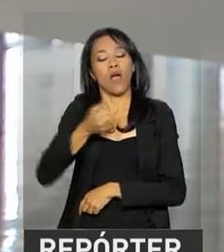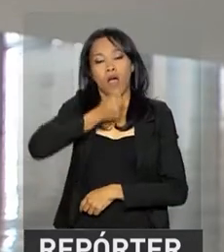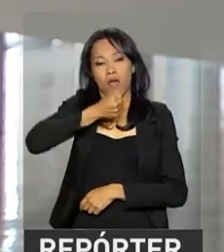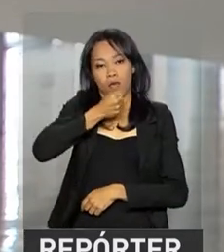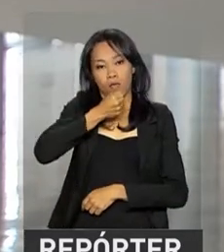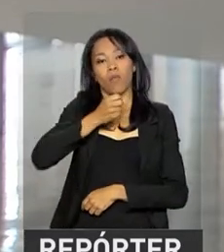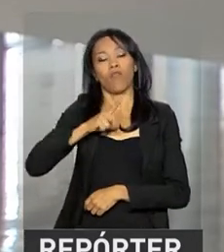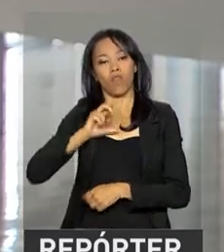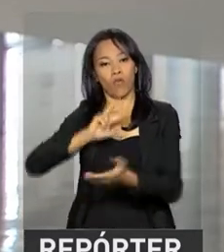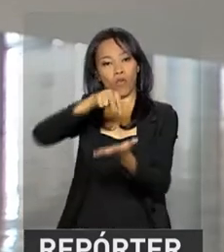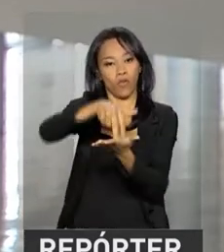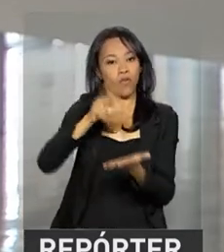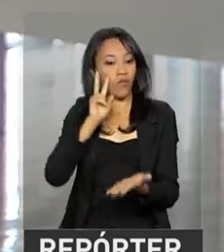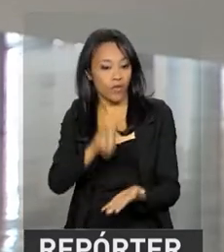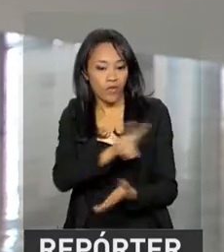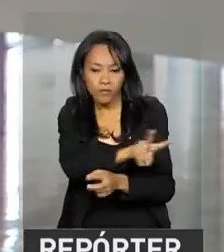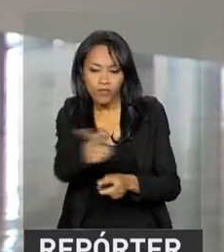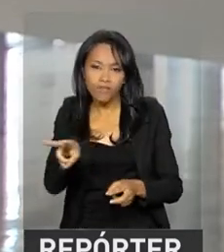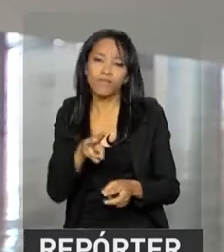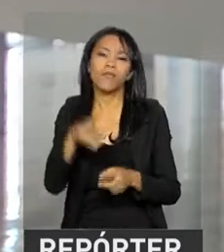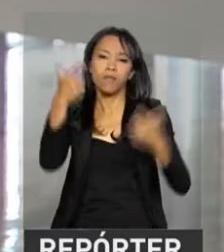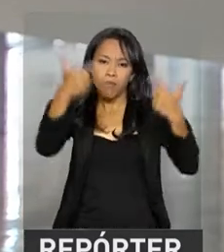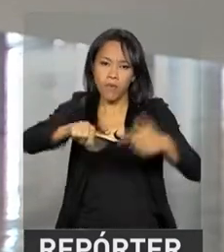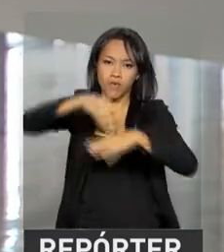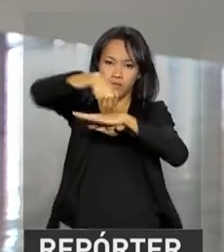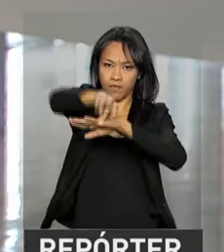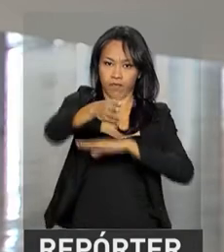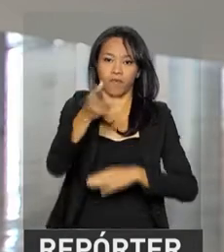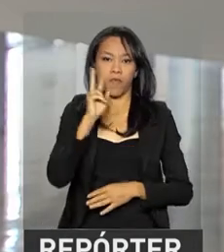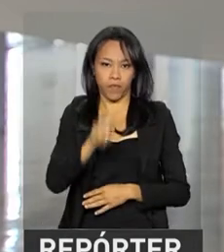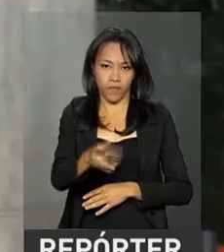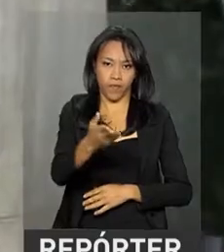essa visita e tem os detalhes. Vamos ver na reportagem.